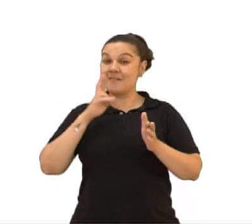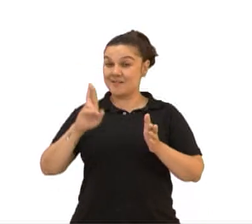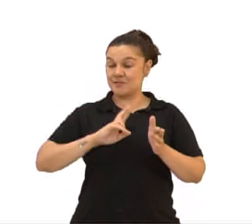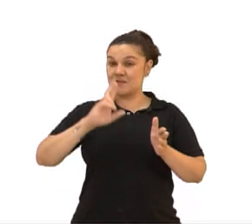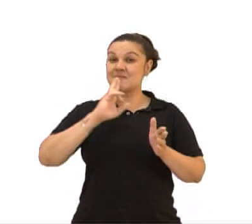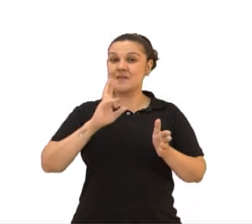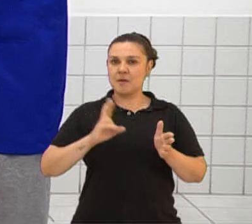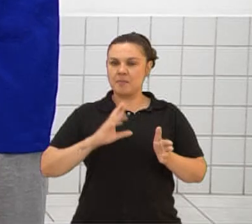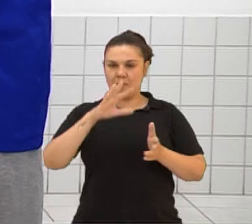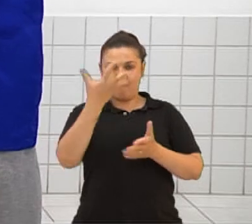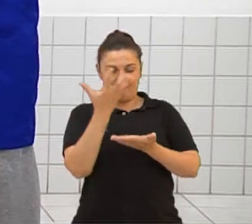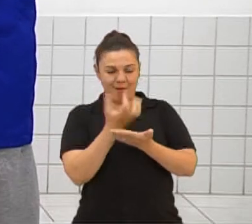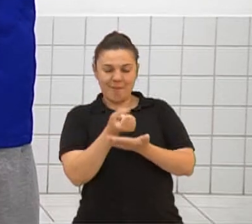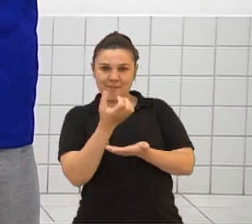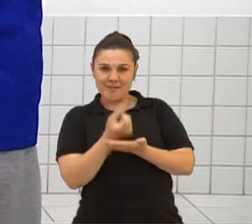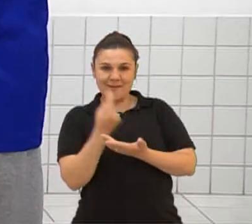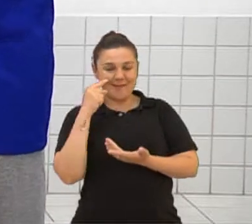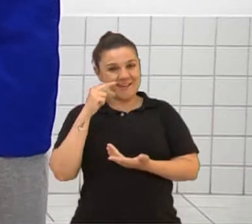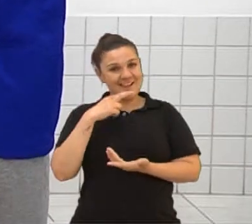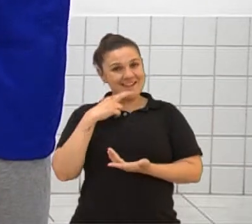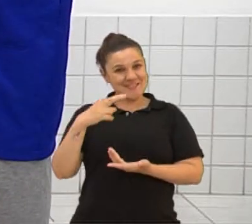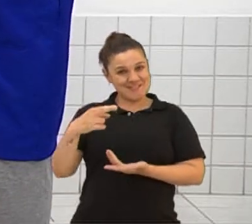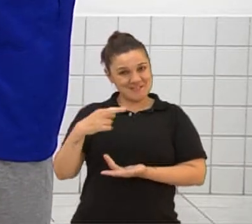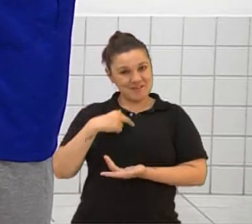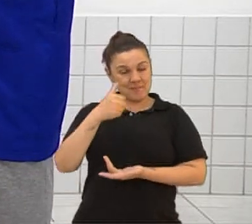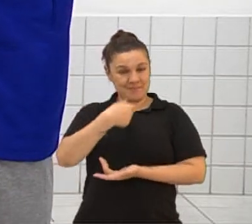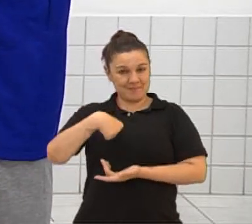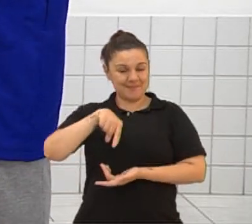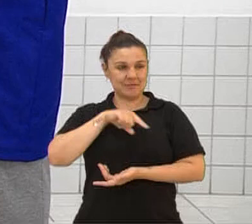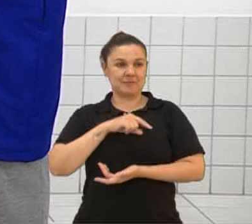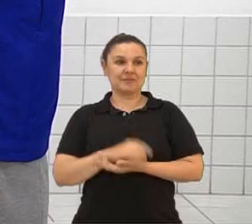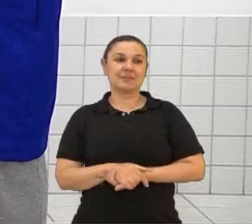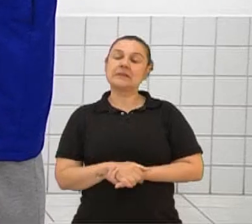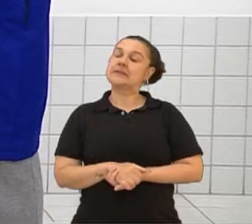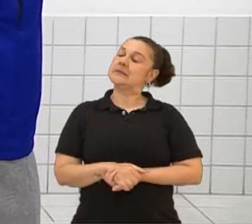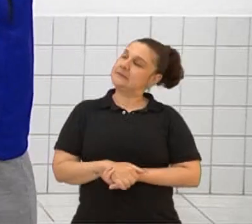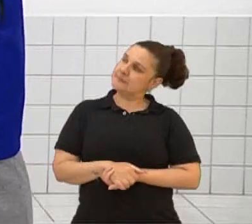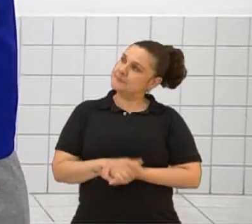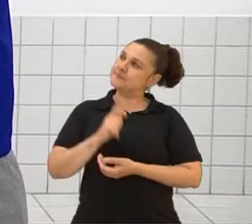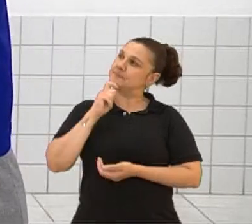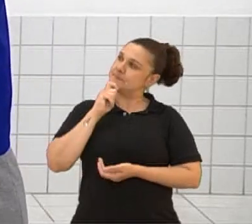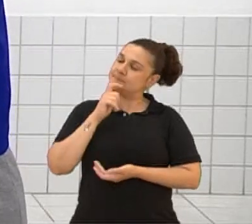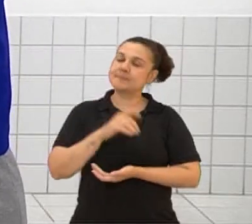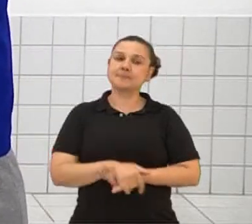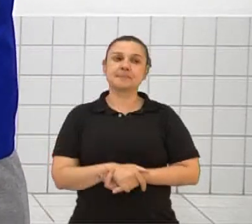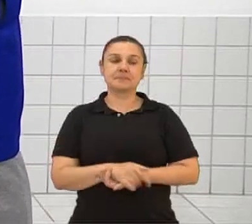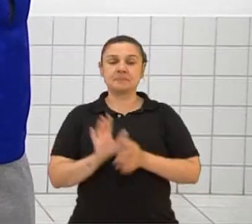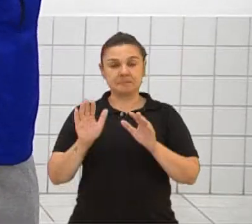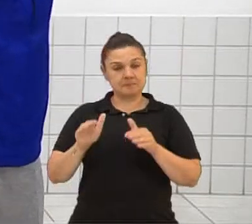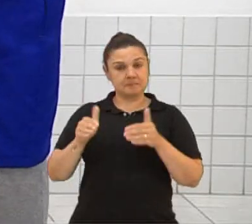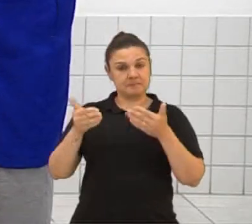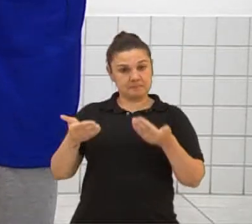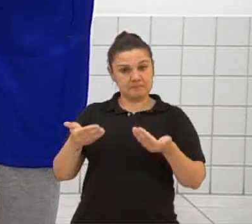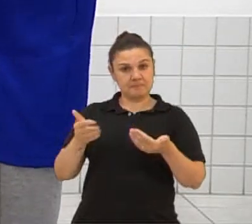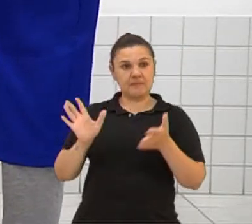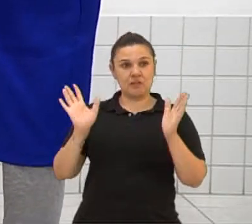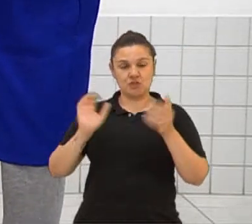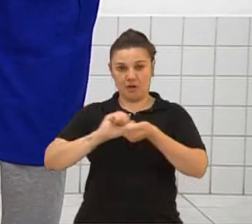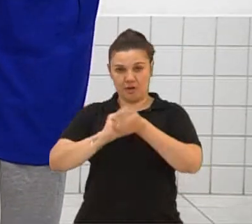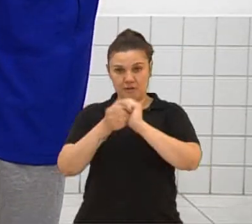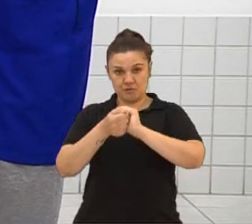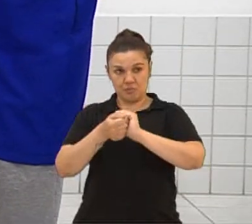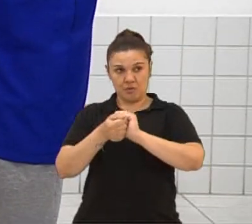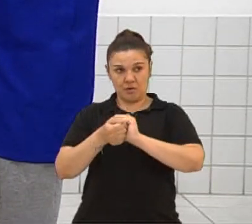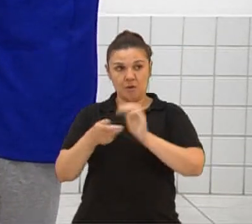aí. Pega o seu aplicativo, responde e, puxa, o que será que é, professor? Será que ele já se tornou um esporte